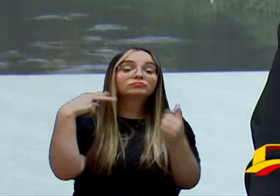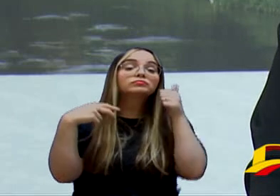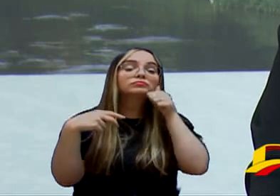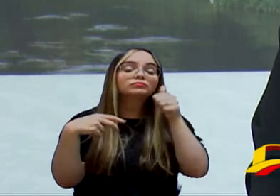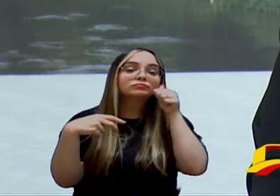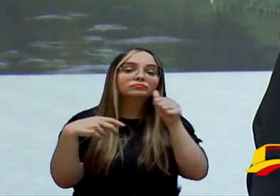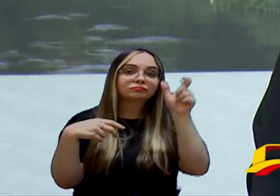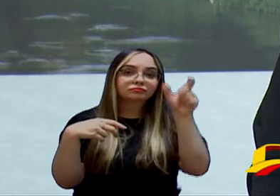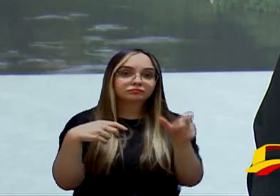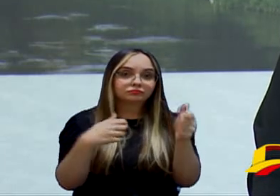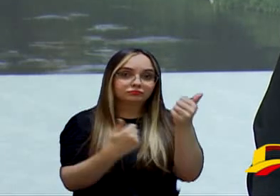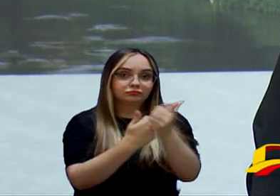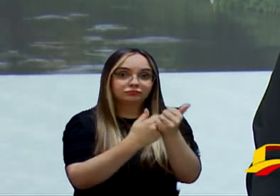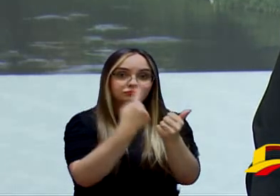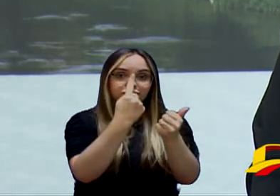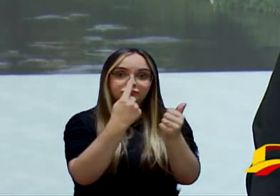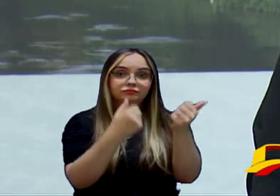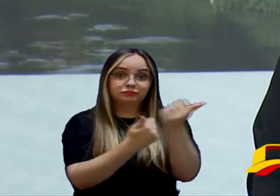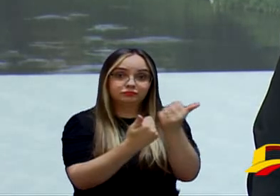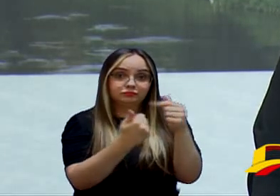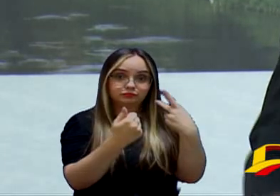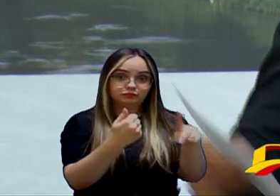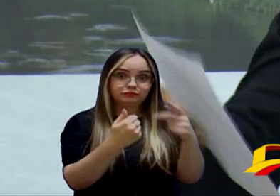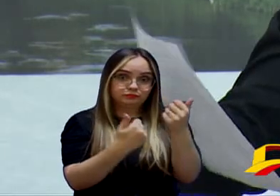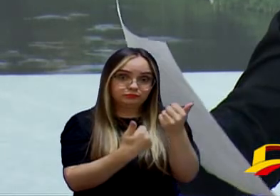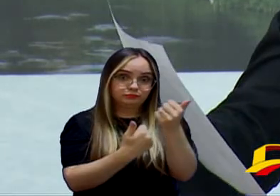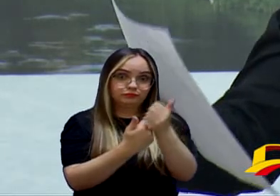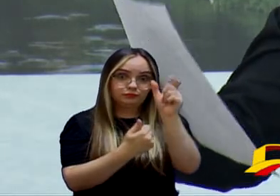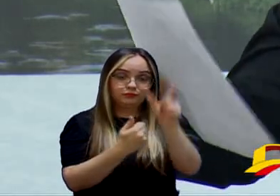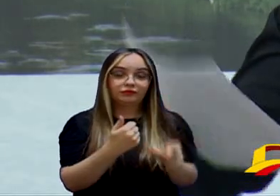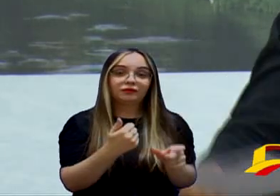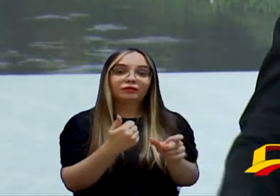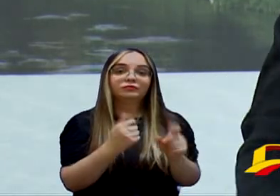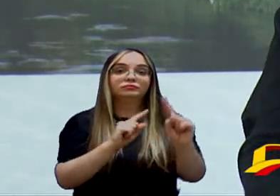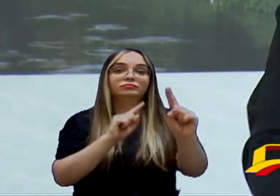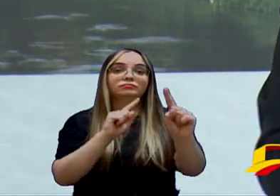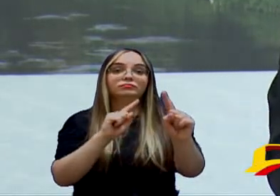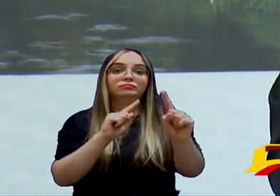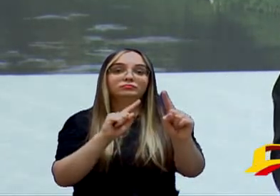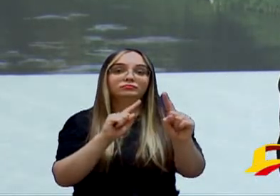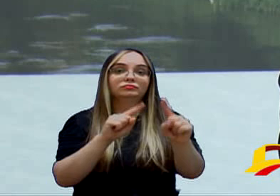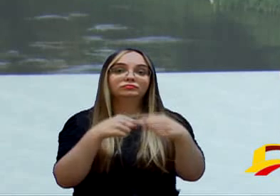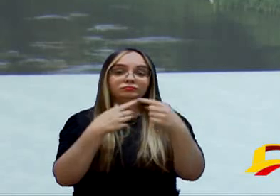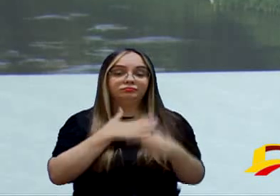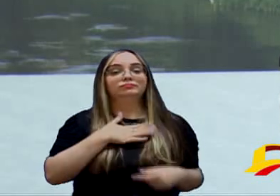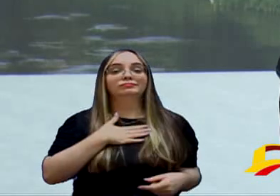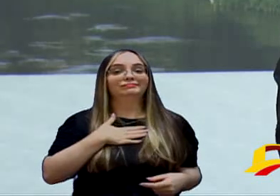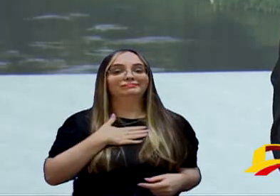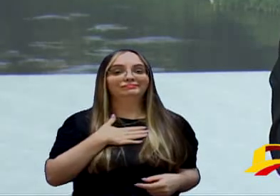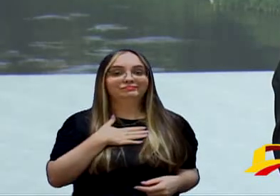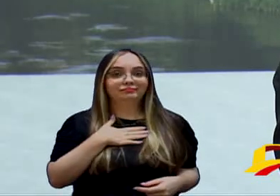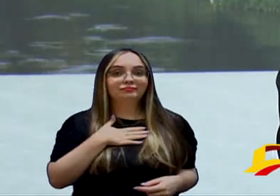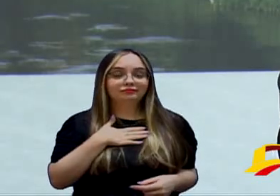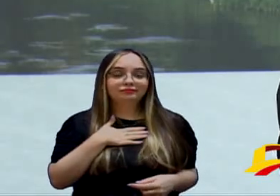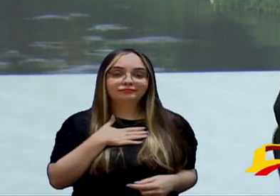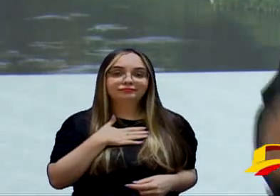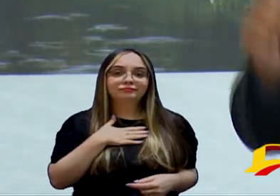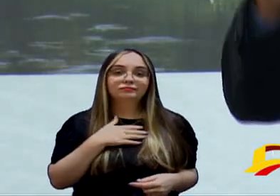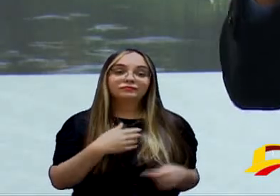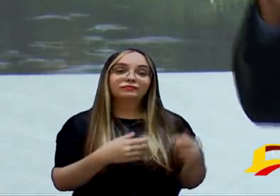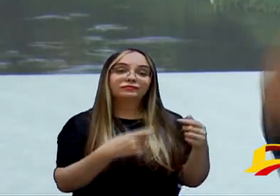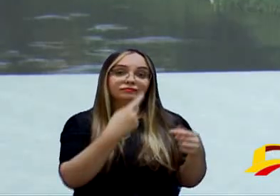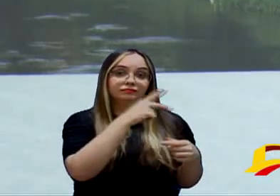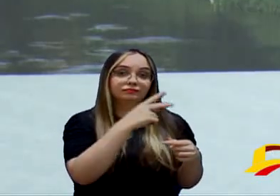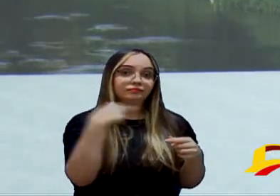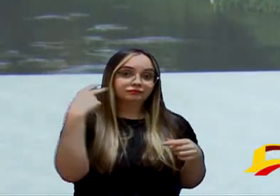ela fez um ataque pessoal ao vereador assessora